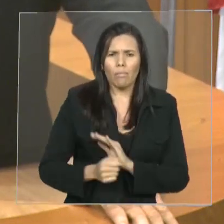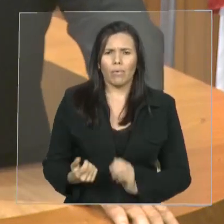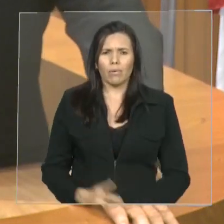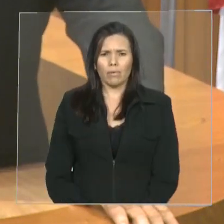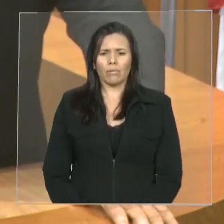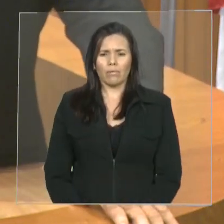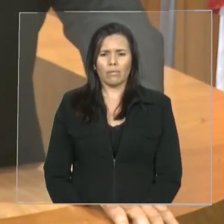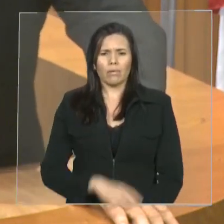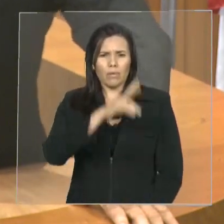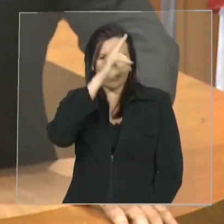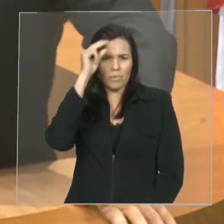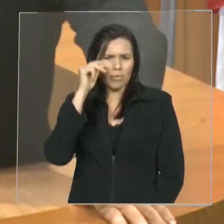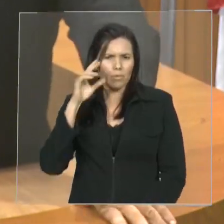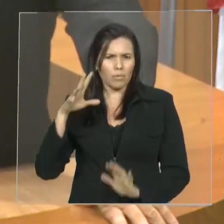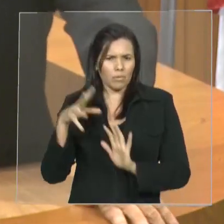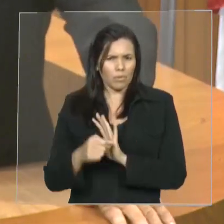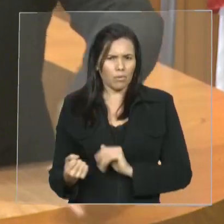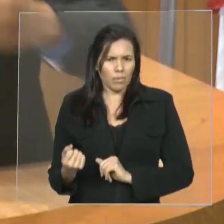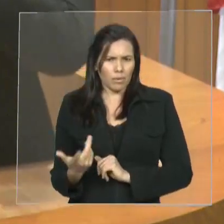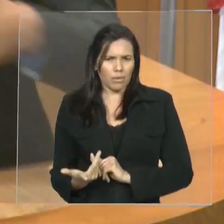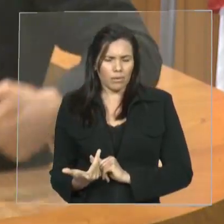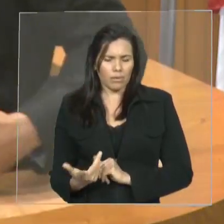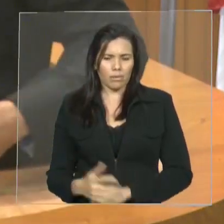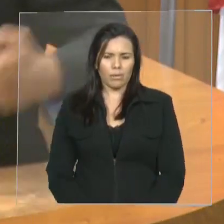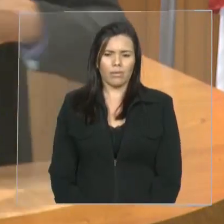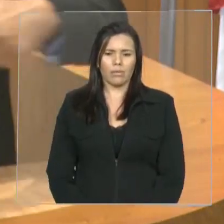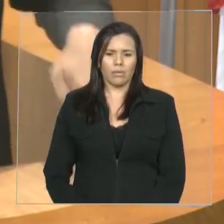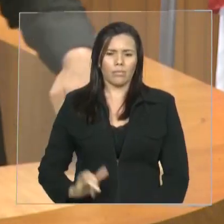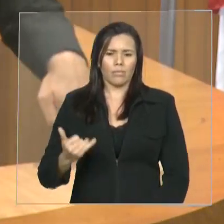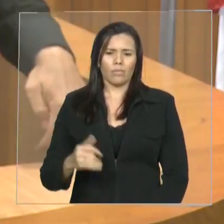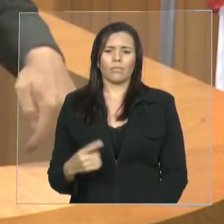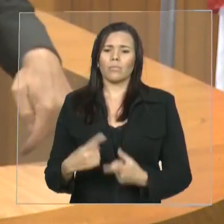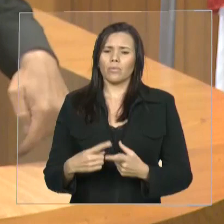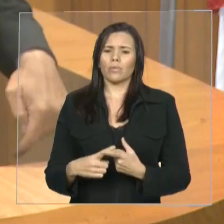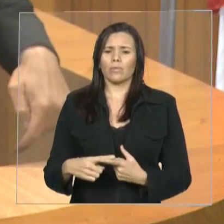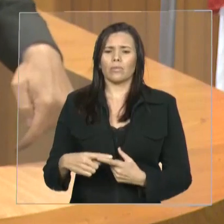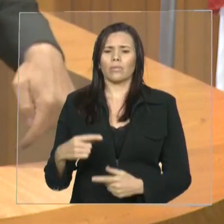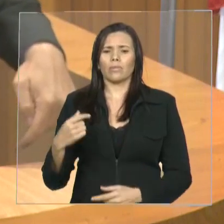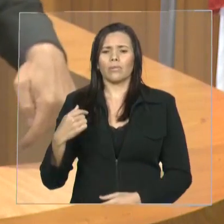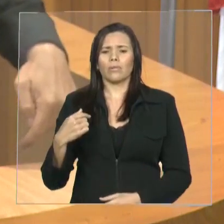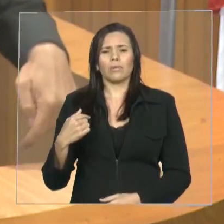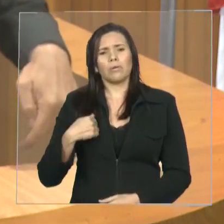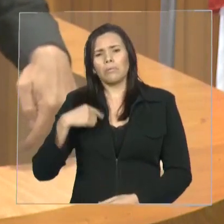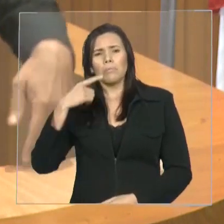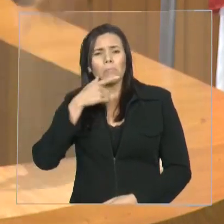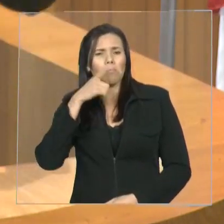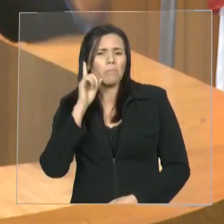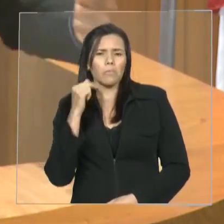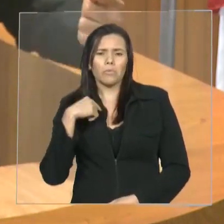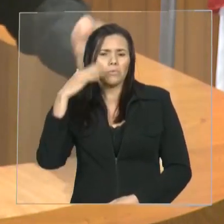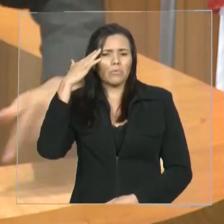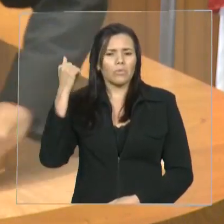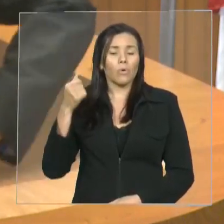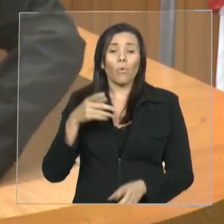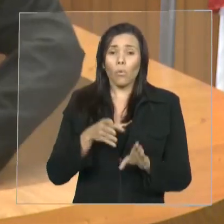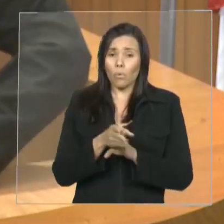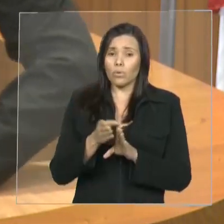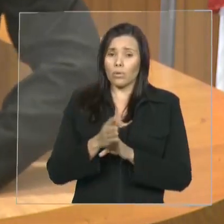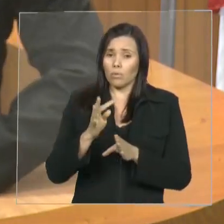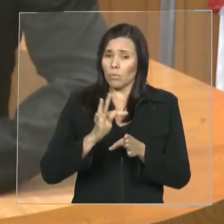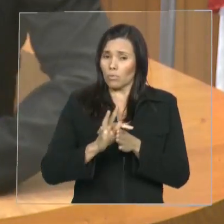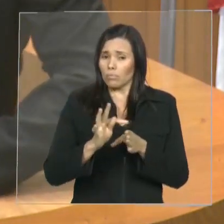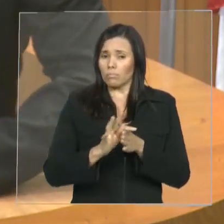Porque da prefeitura nada se tem. Ontem mesmo, não sei se ele olhou, o Conselho Tutelar, que é um